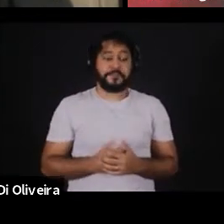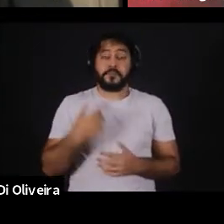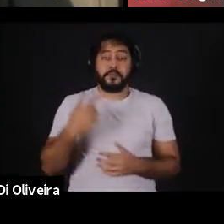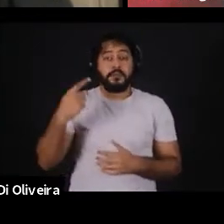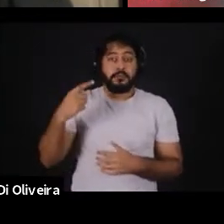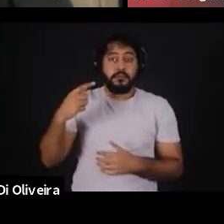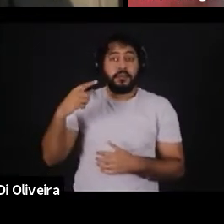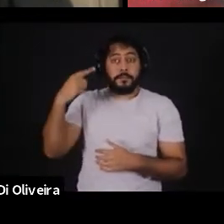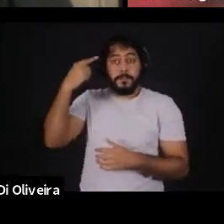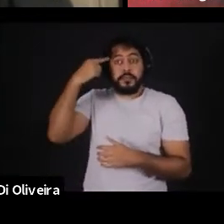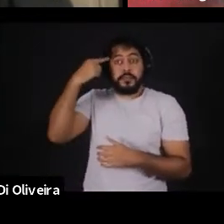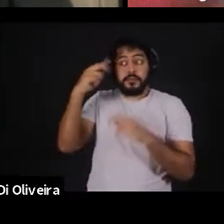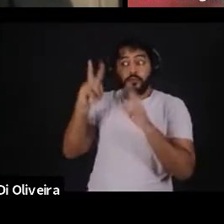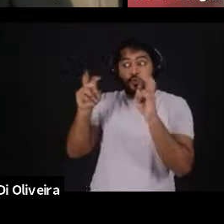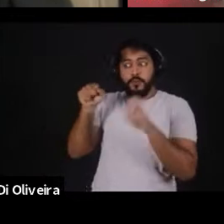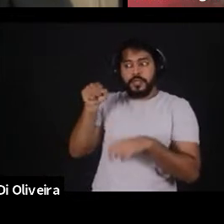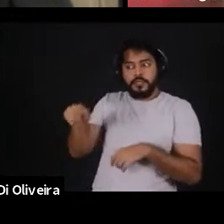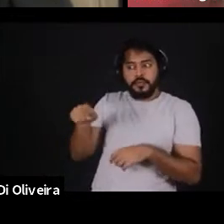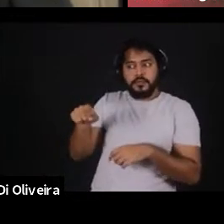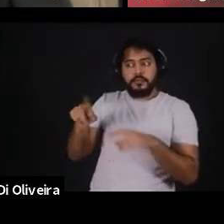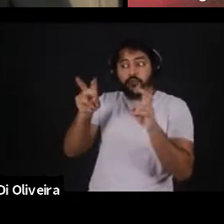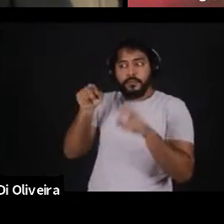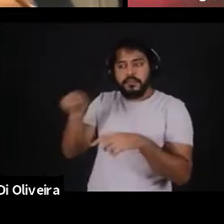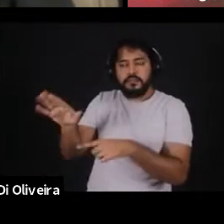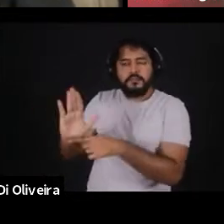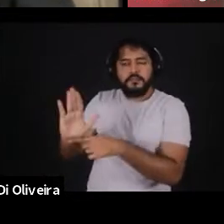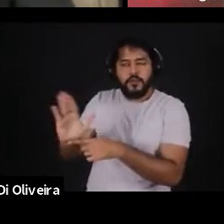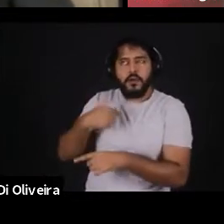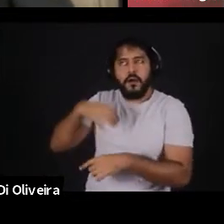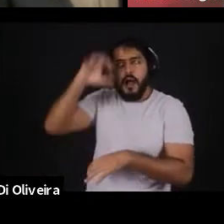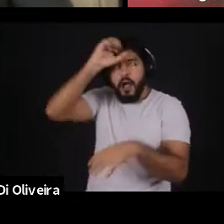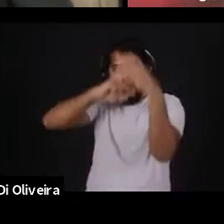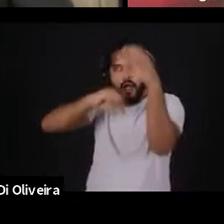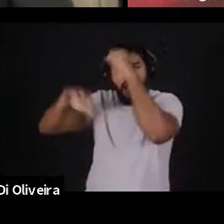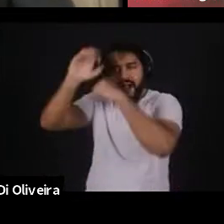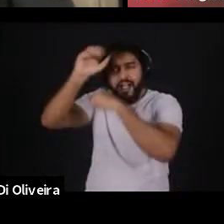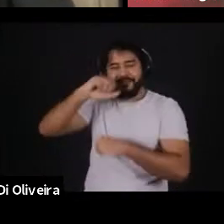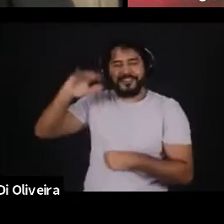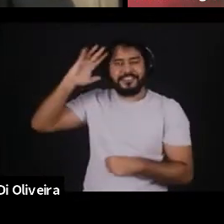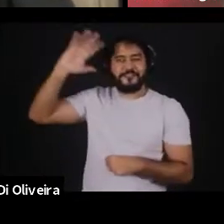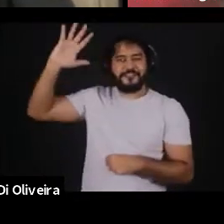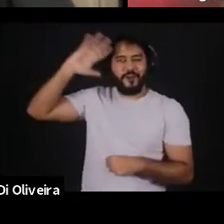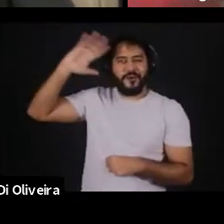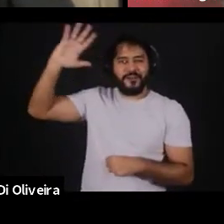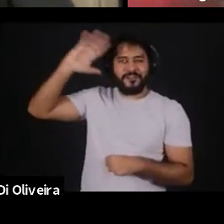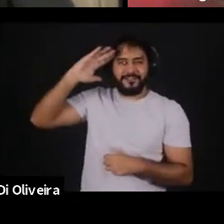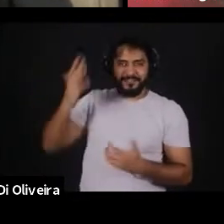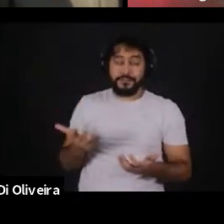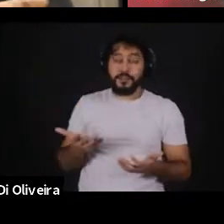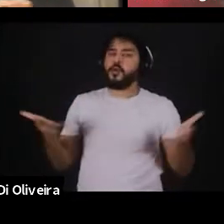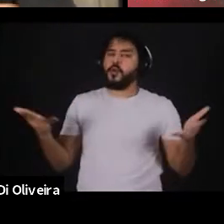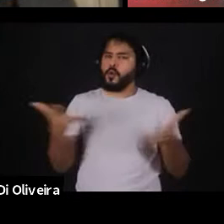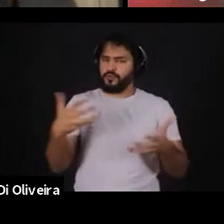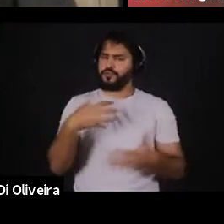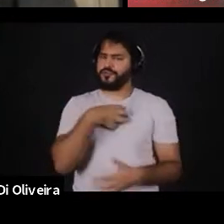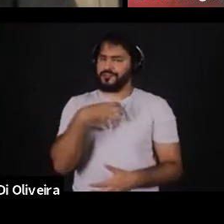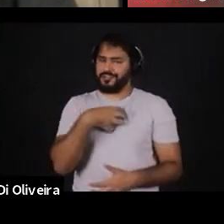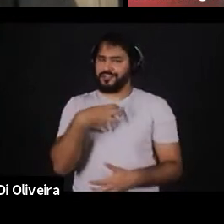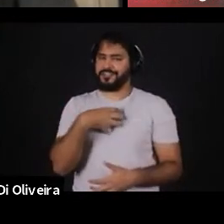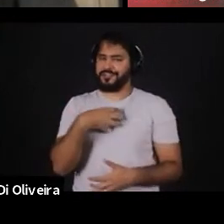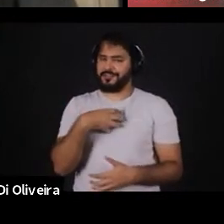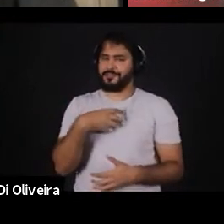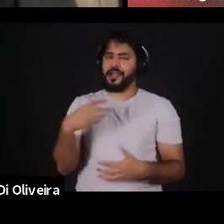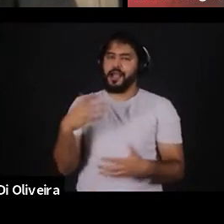pensando sobre isso, pensando sobre o filme, sabe? E hoje eu sinto que algumas coisas ficam bem mais fáceis